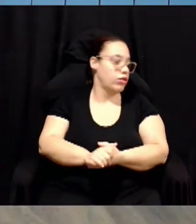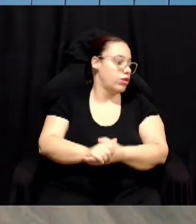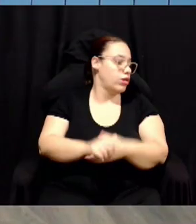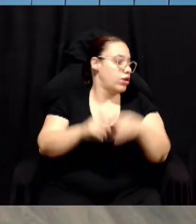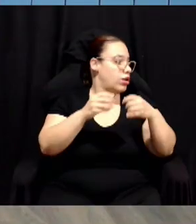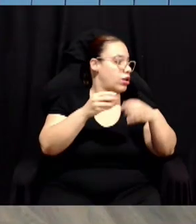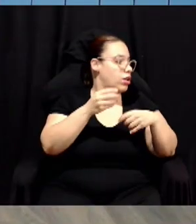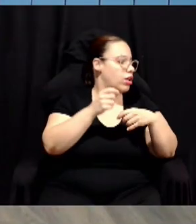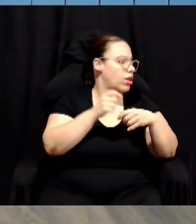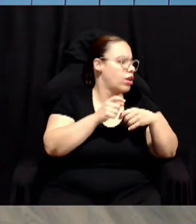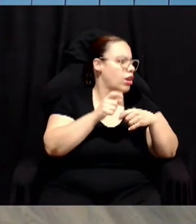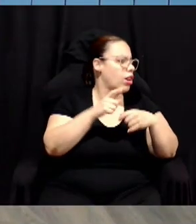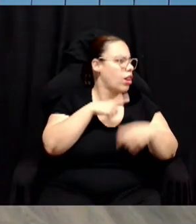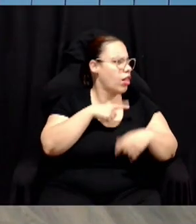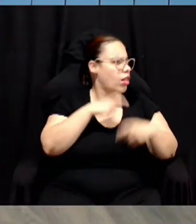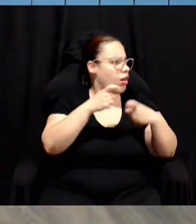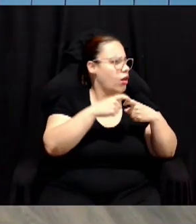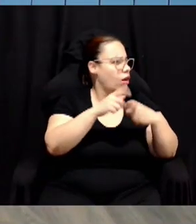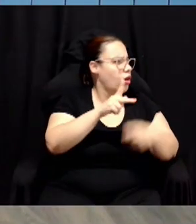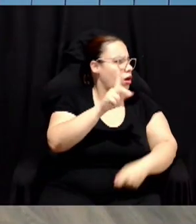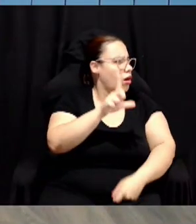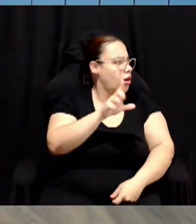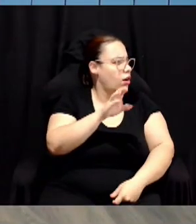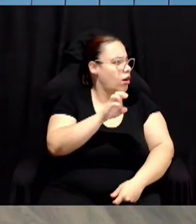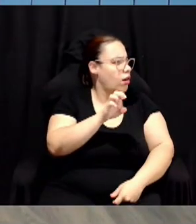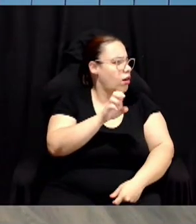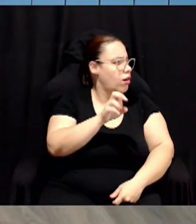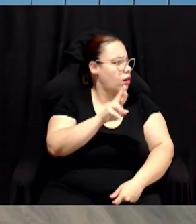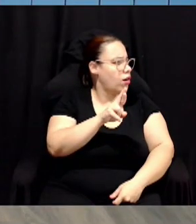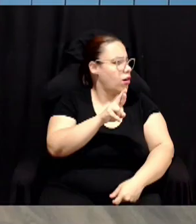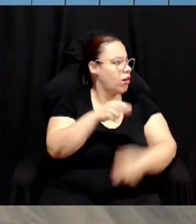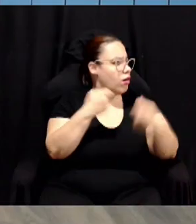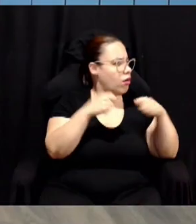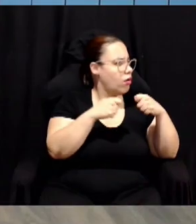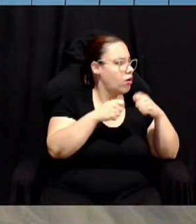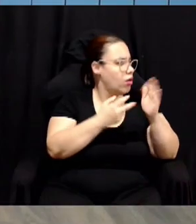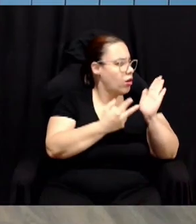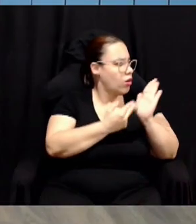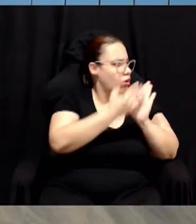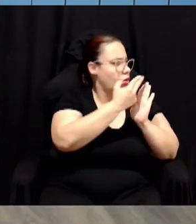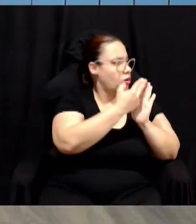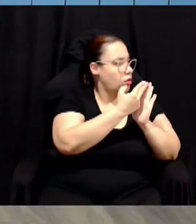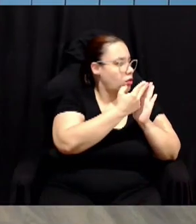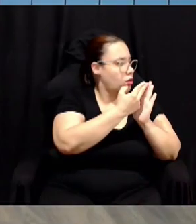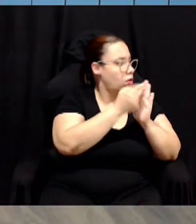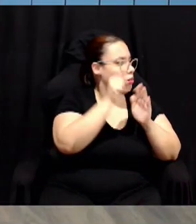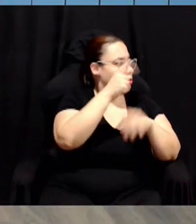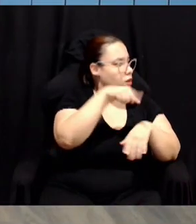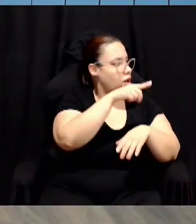doutor Kleber, que são necessárias algumas cirurgias para esse paciente?